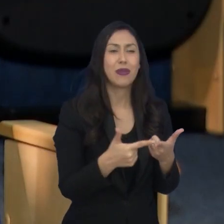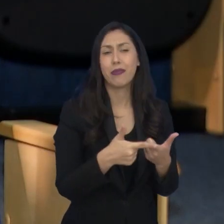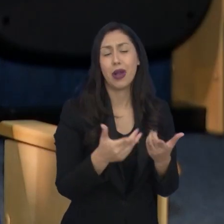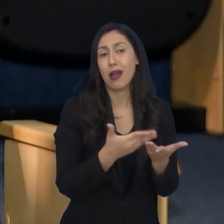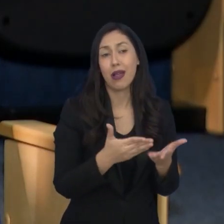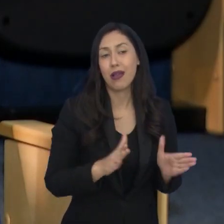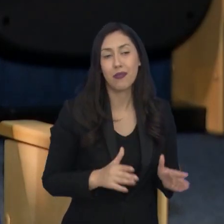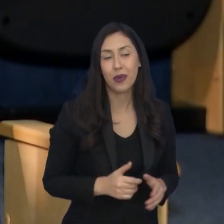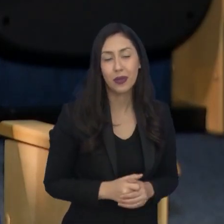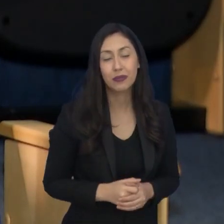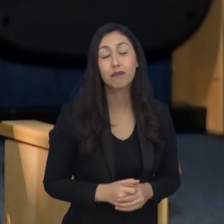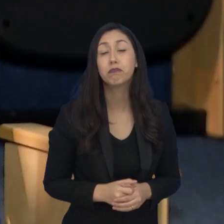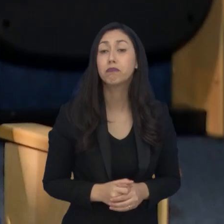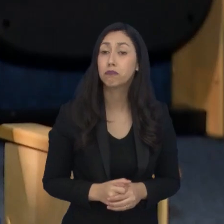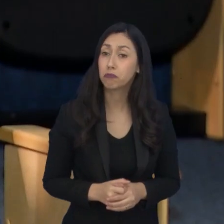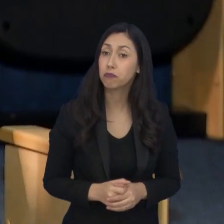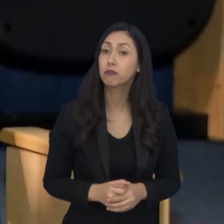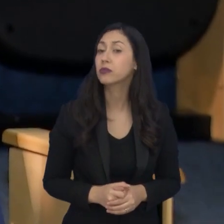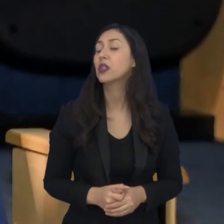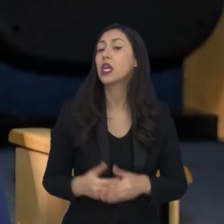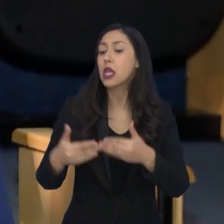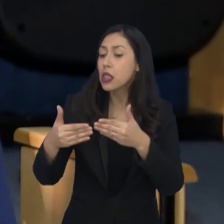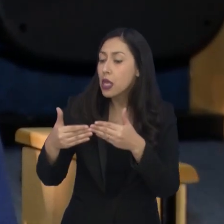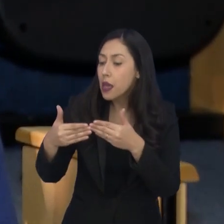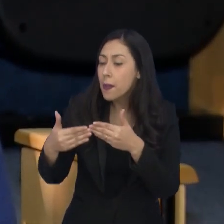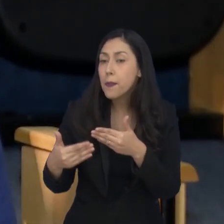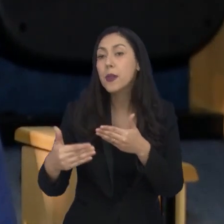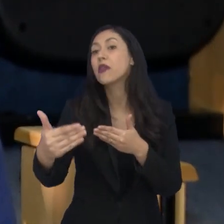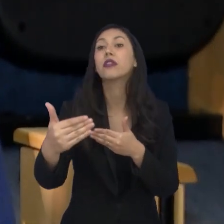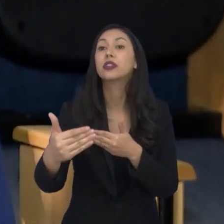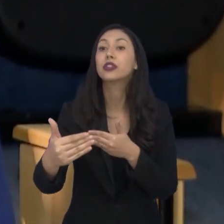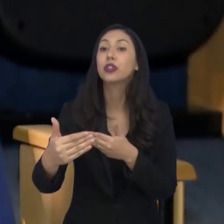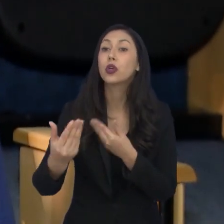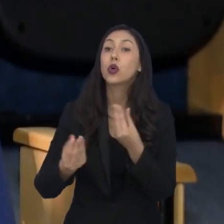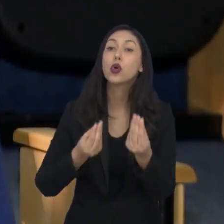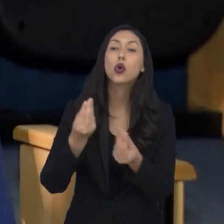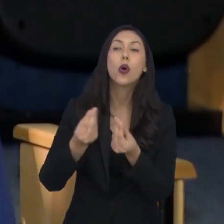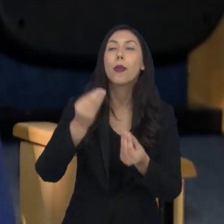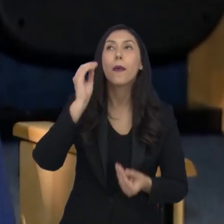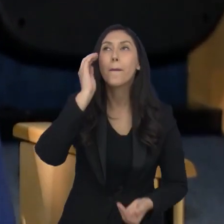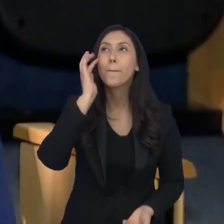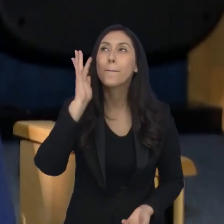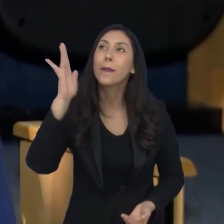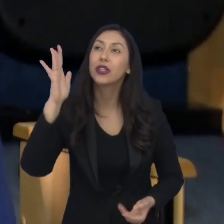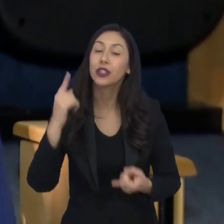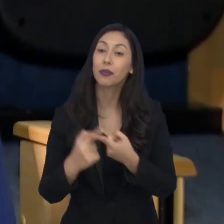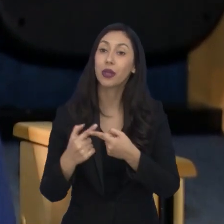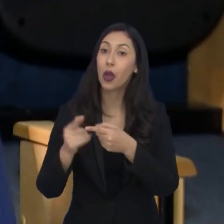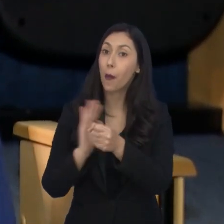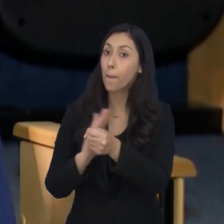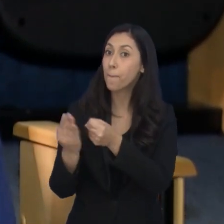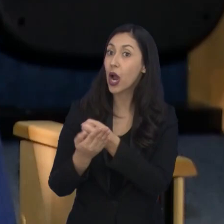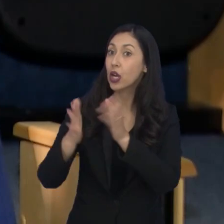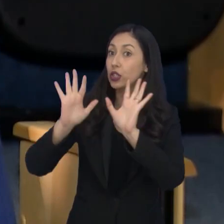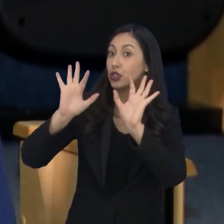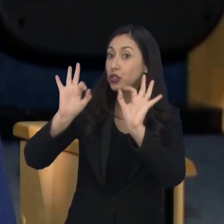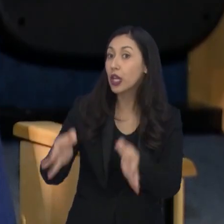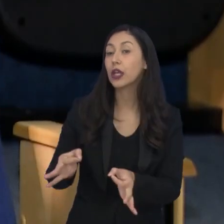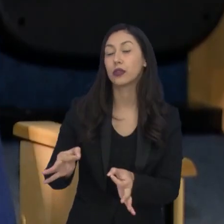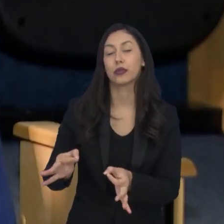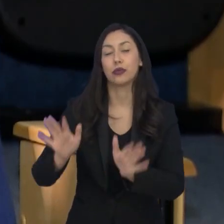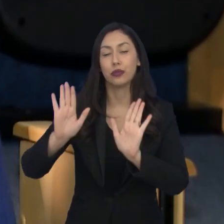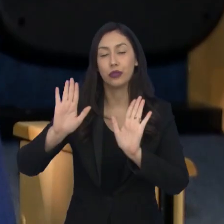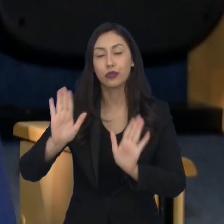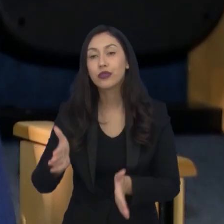antes. Certo. E daqui para frente, o que a senhora imagina agora já com o bairro regularizado? Já com,